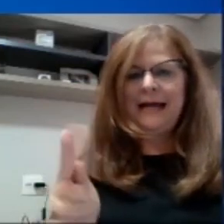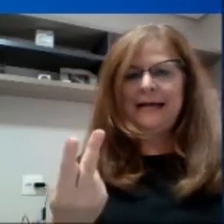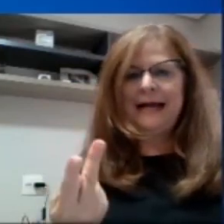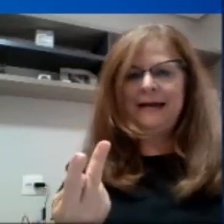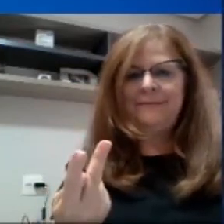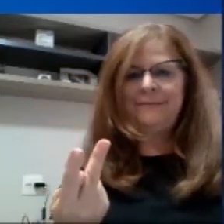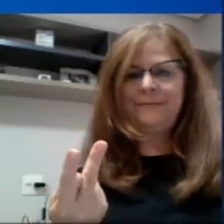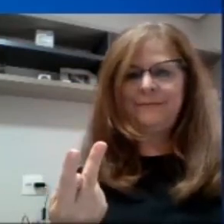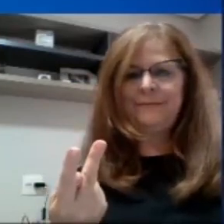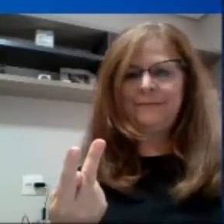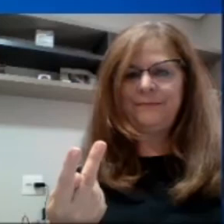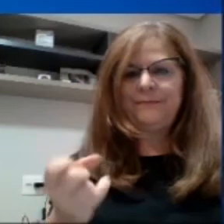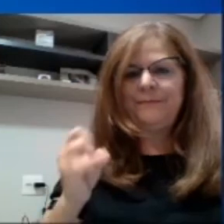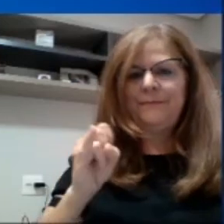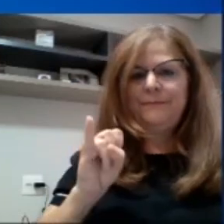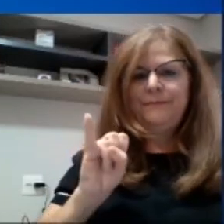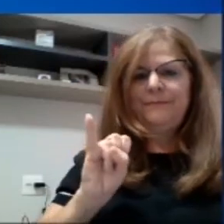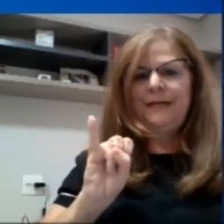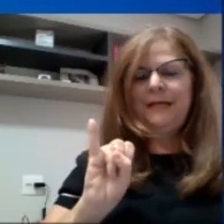H,